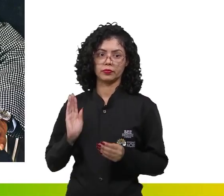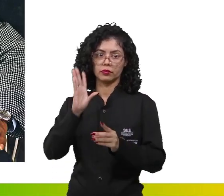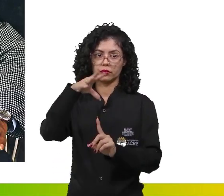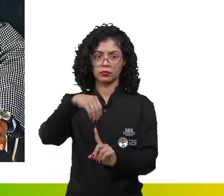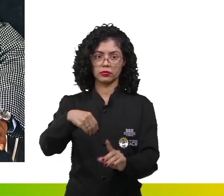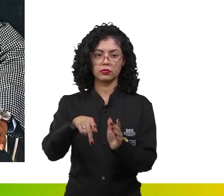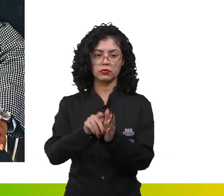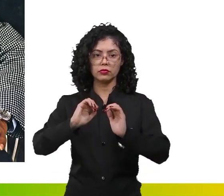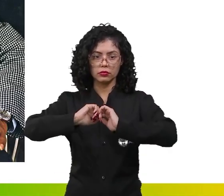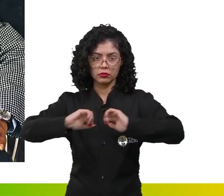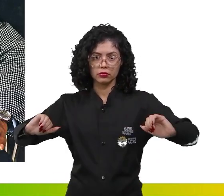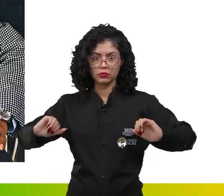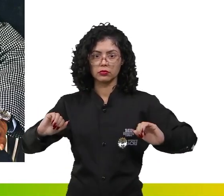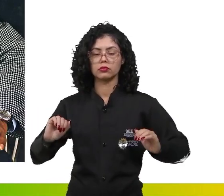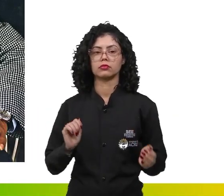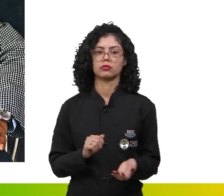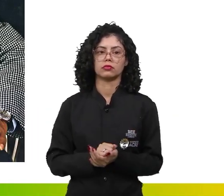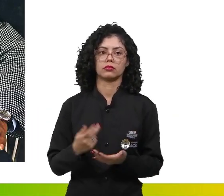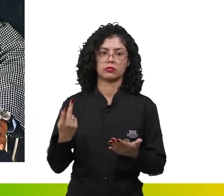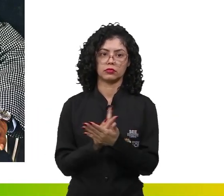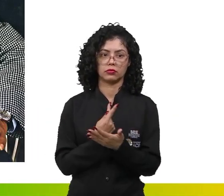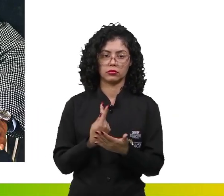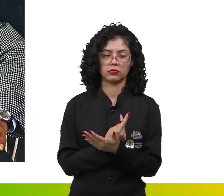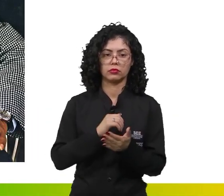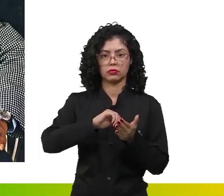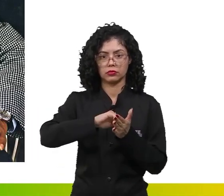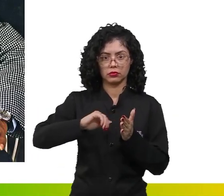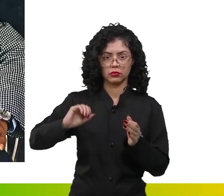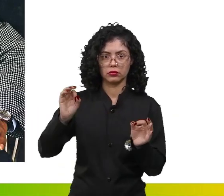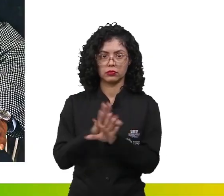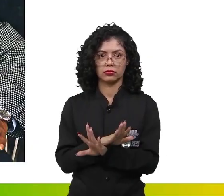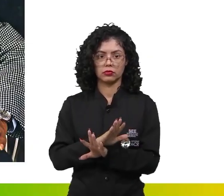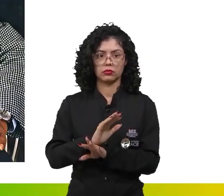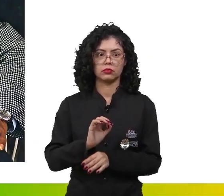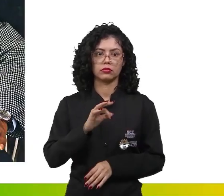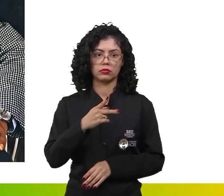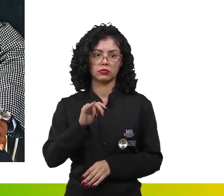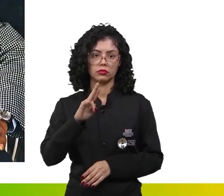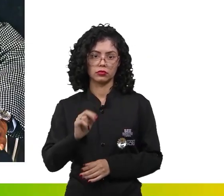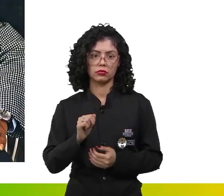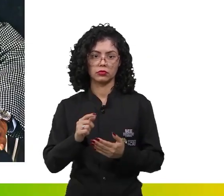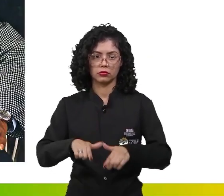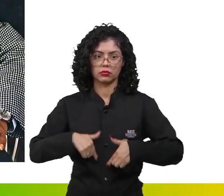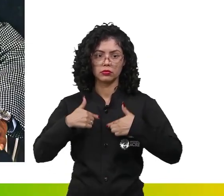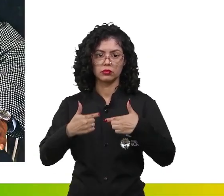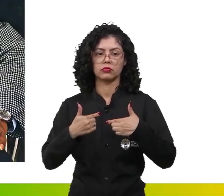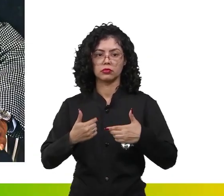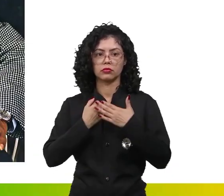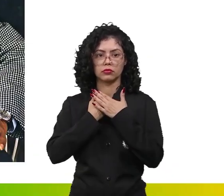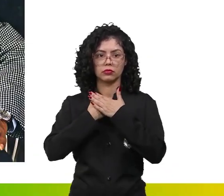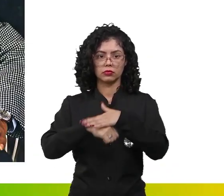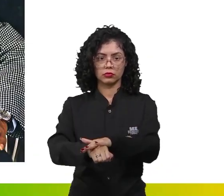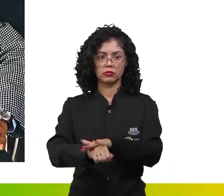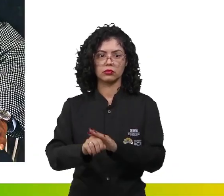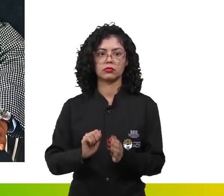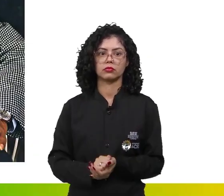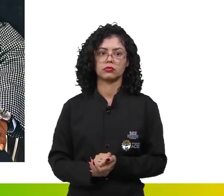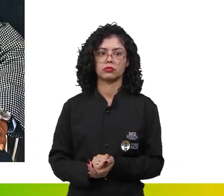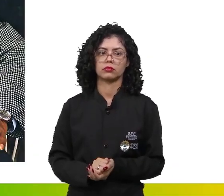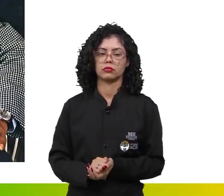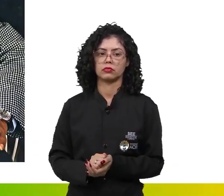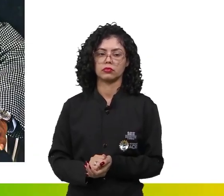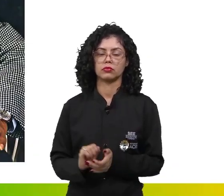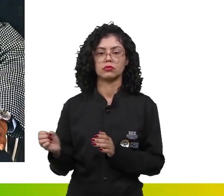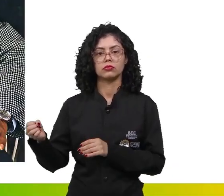concentrou em desmantelar o legado do apartheid, combatendo o racismo institucionalizado e